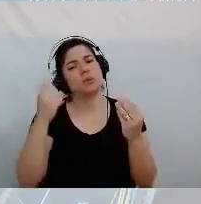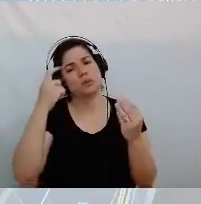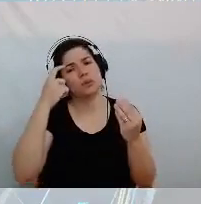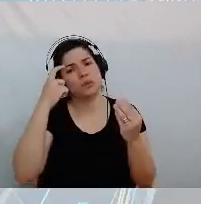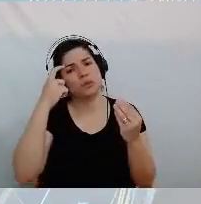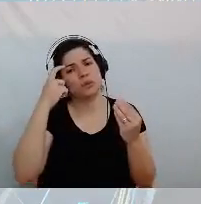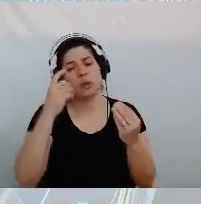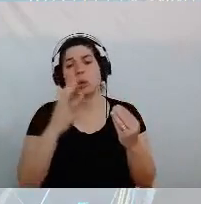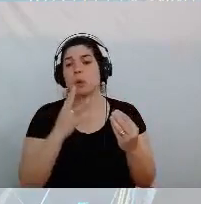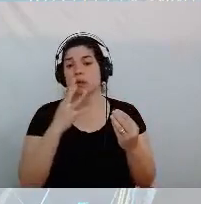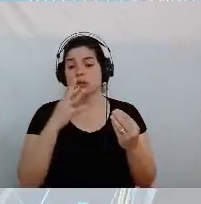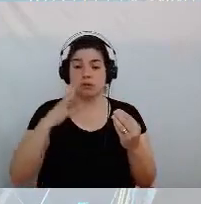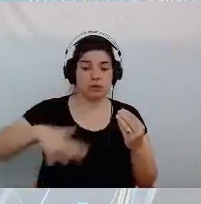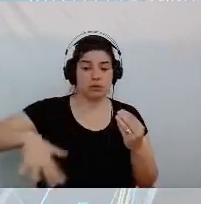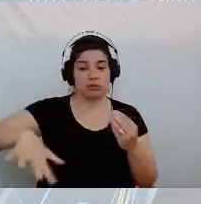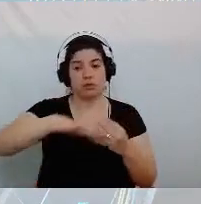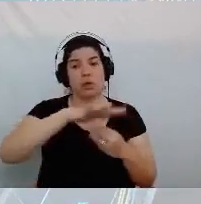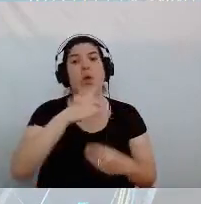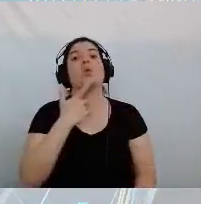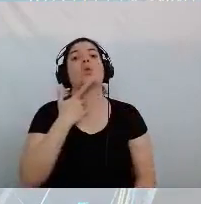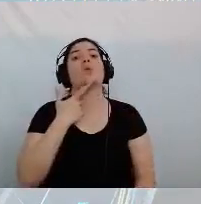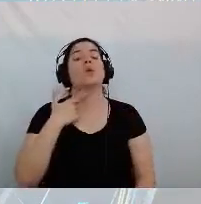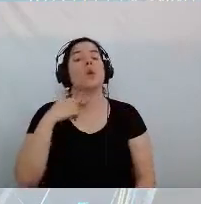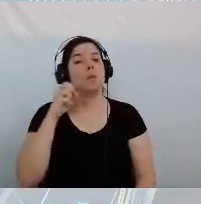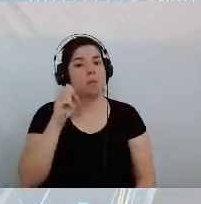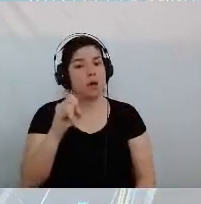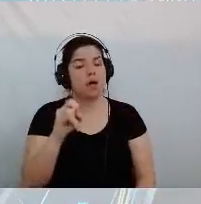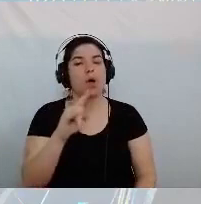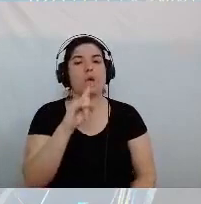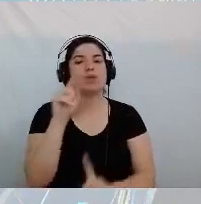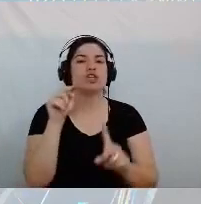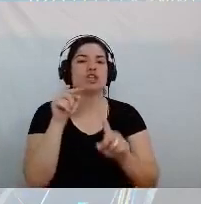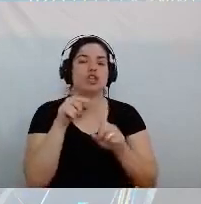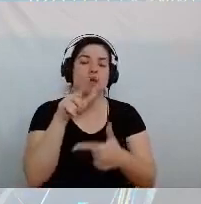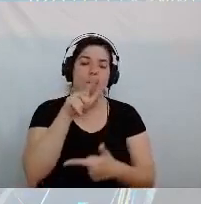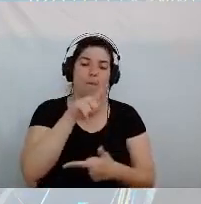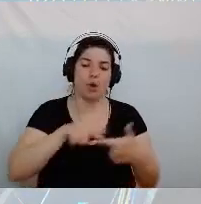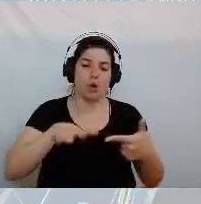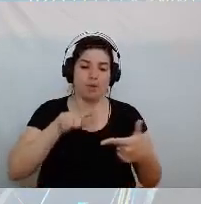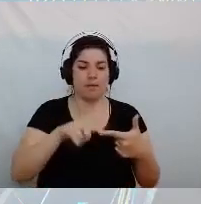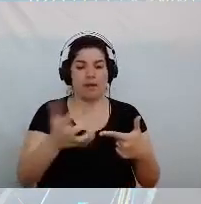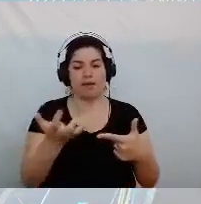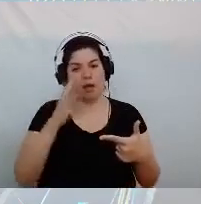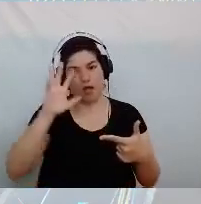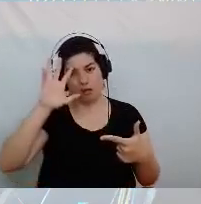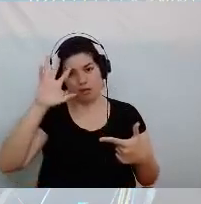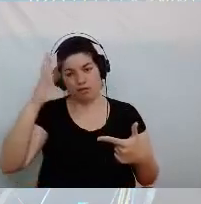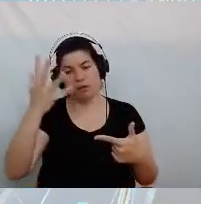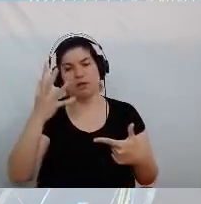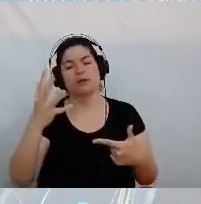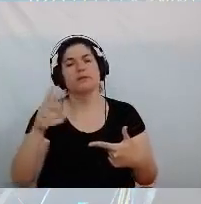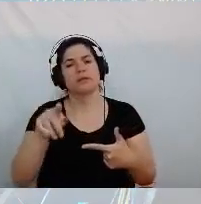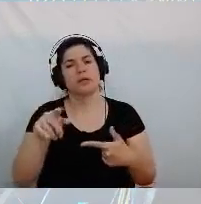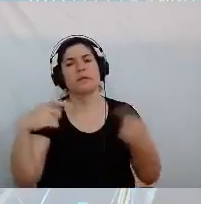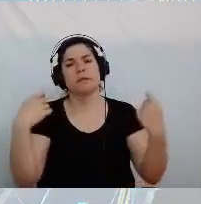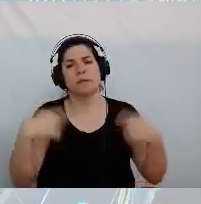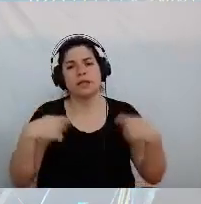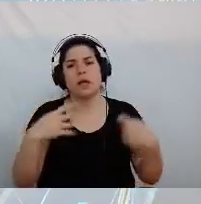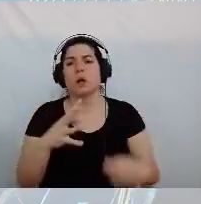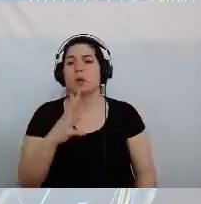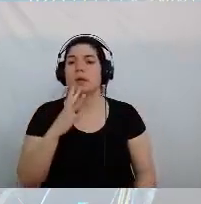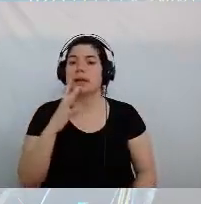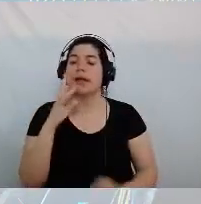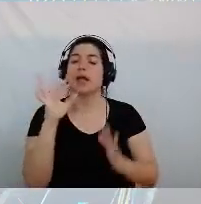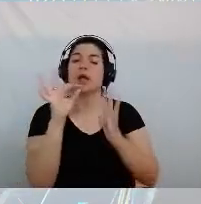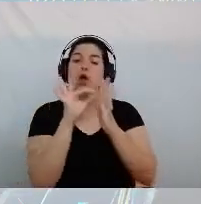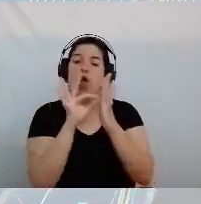melhor de novo qual é a intenção eh qual é sua atenção Qual o problema que você quer resolver você precisa conhecer mais da tua estrutura de código você precisa